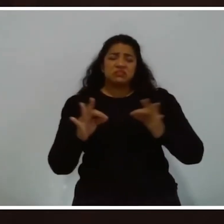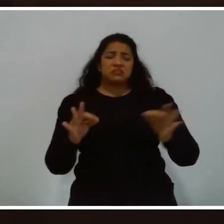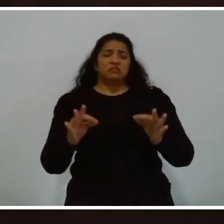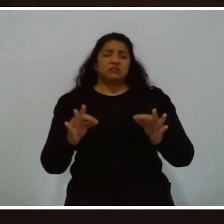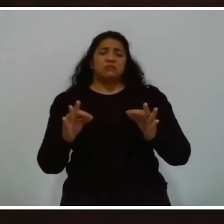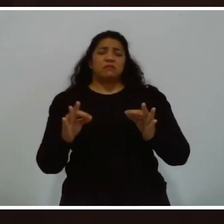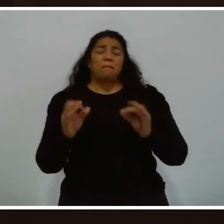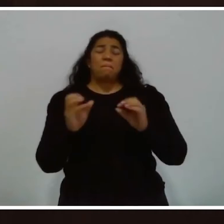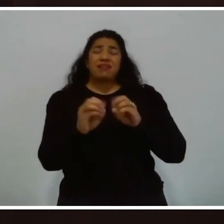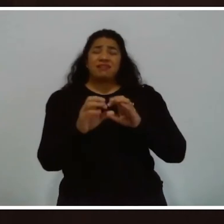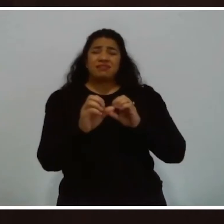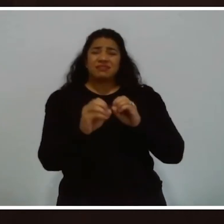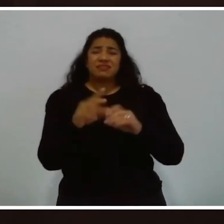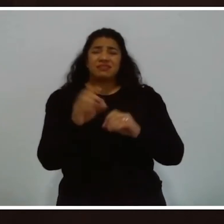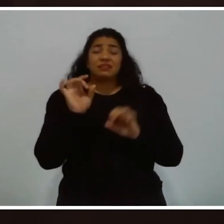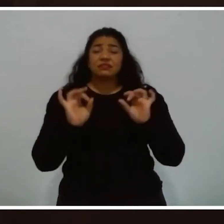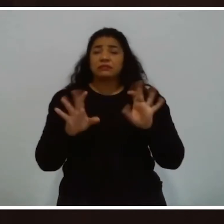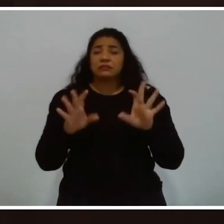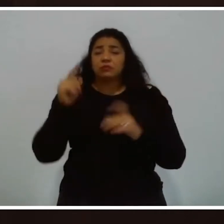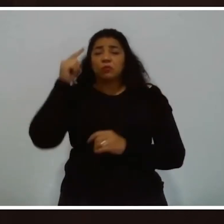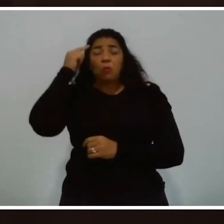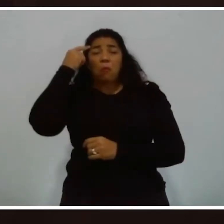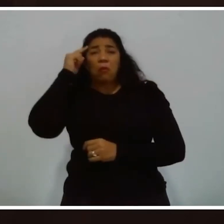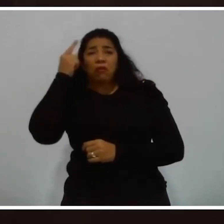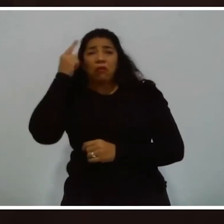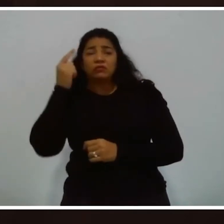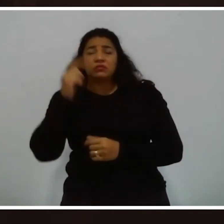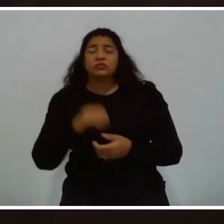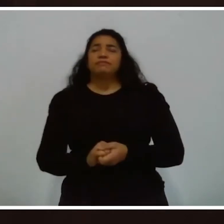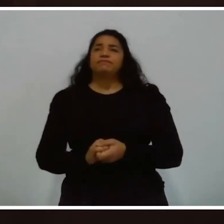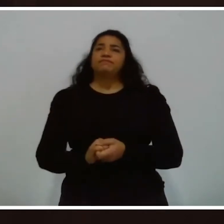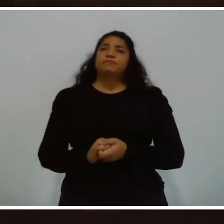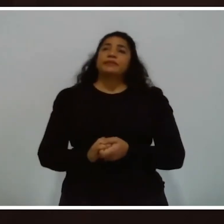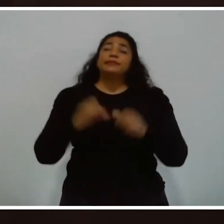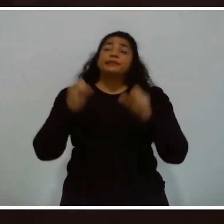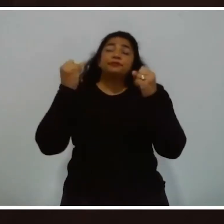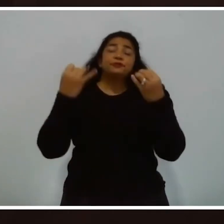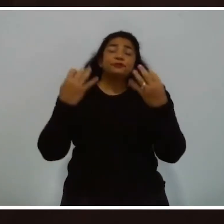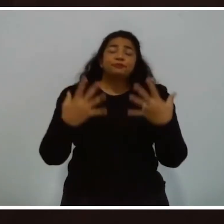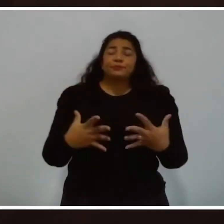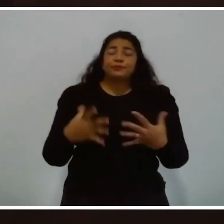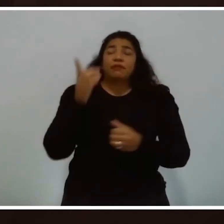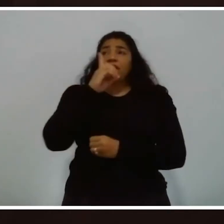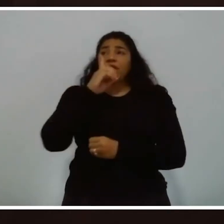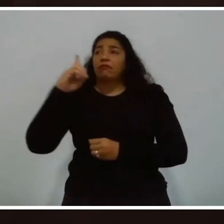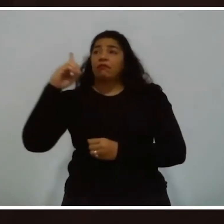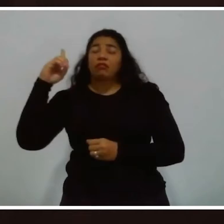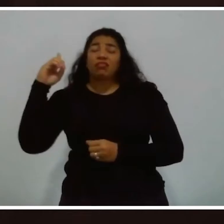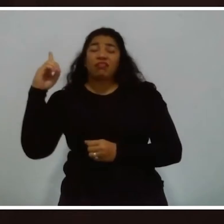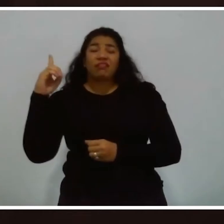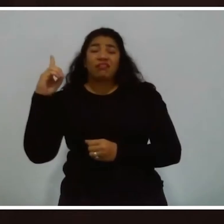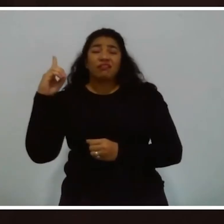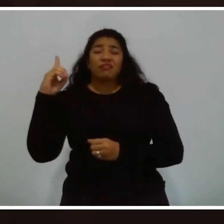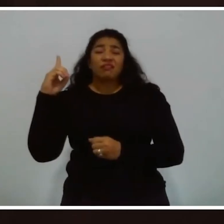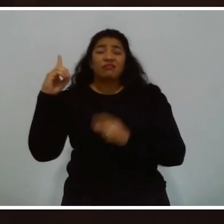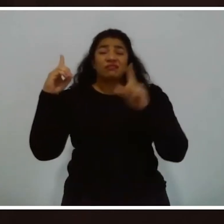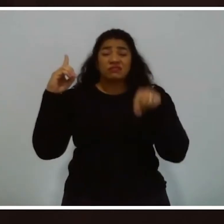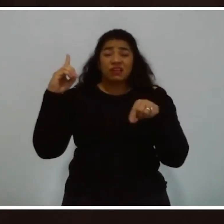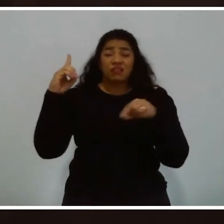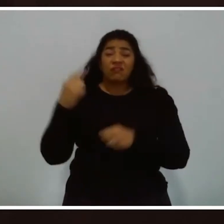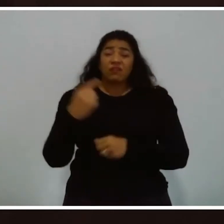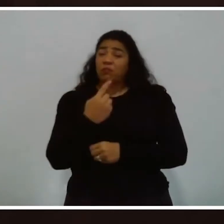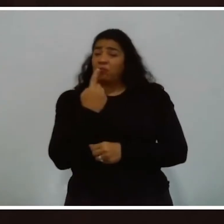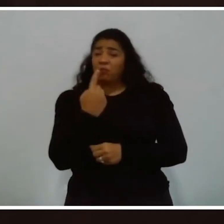é monoteísmo, Deus é um só, mas ele tem três formas de manifestação,